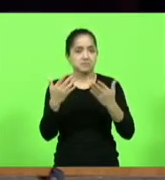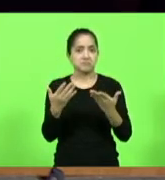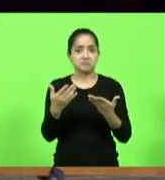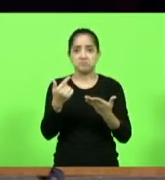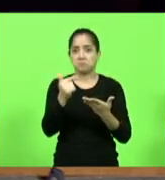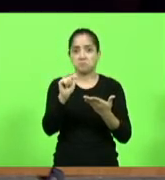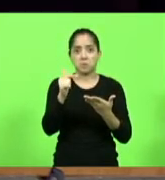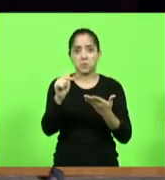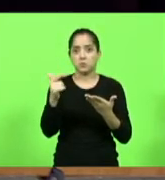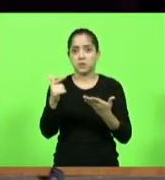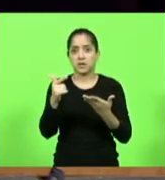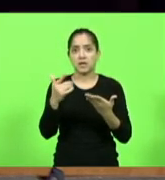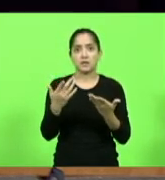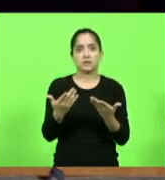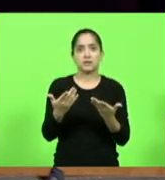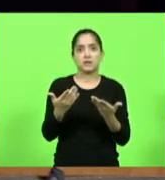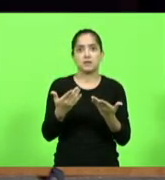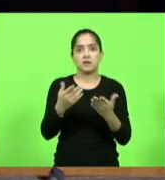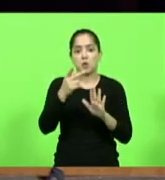um plano B?